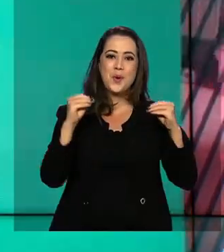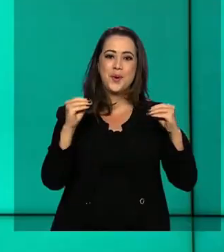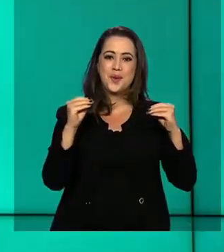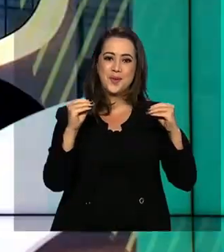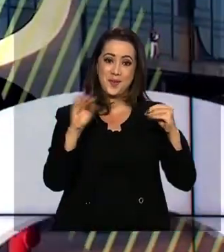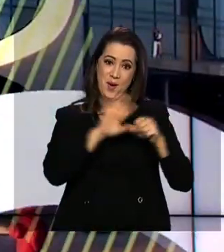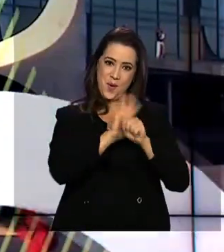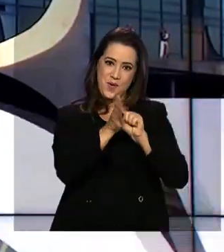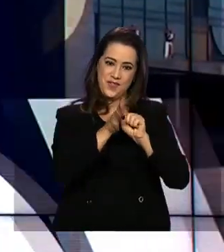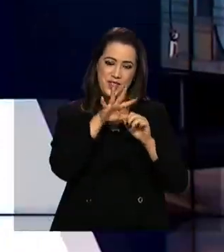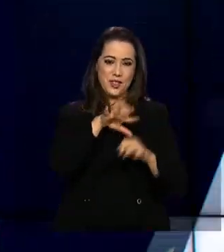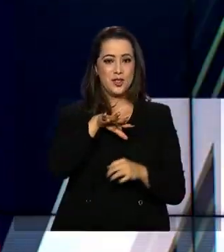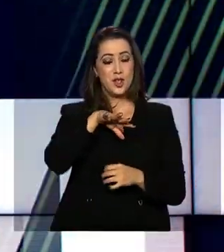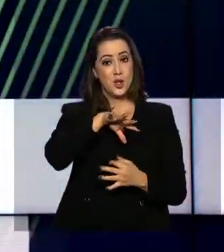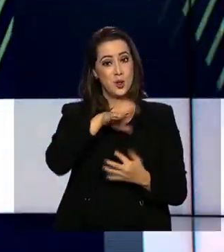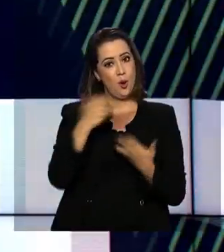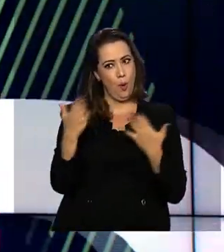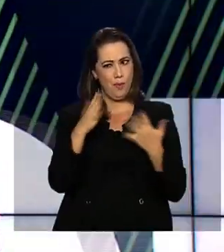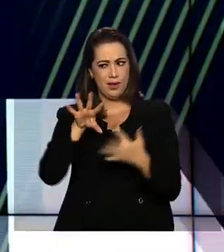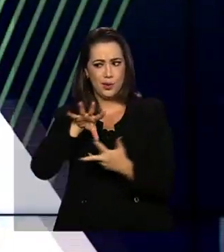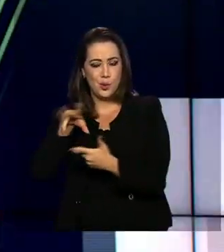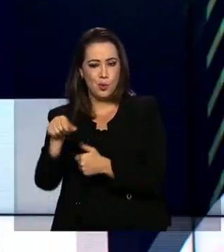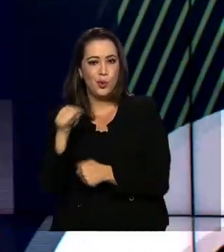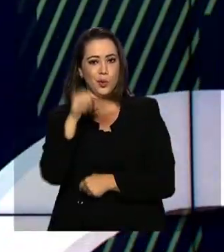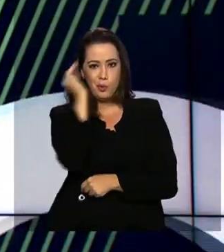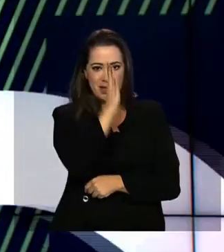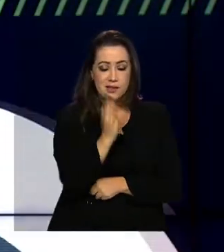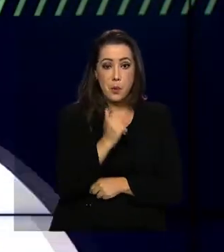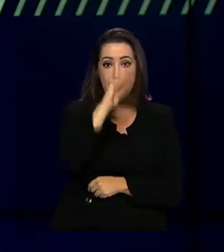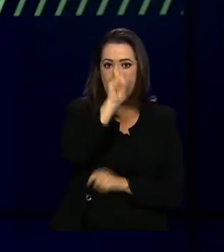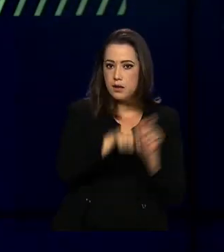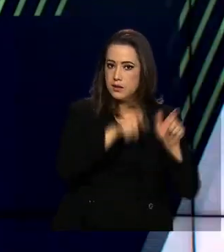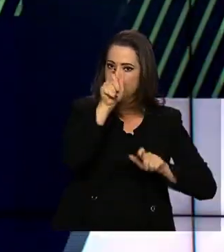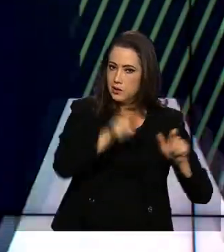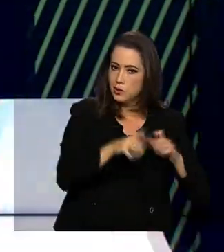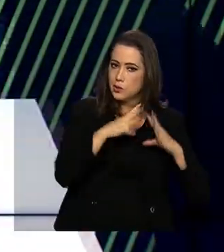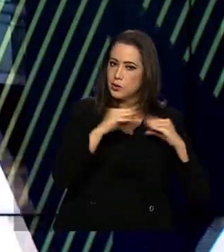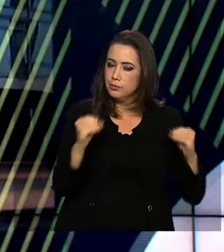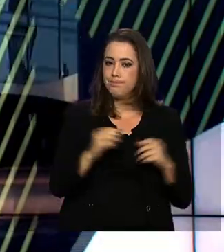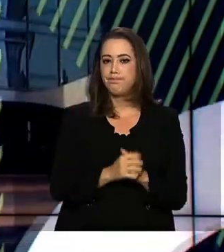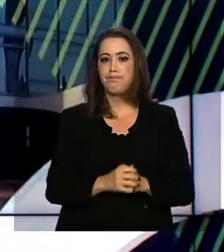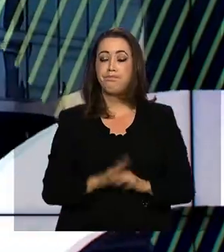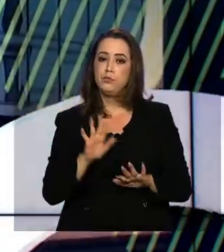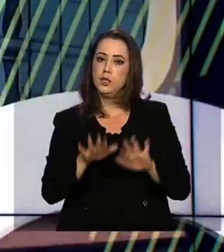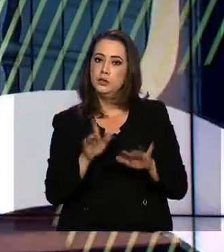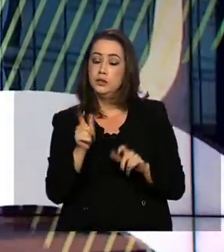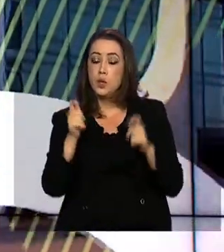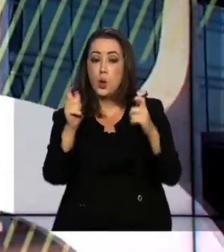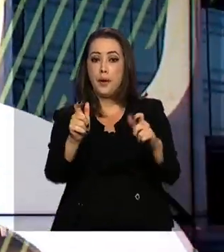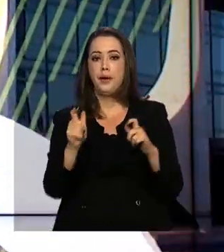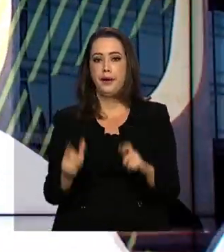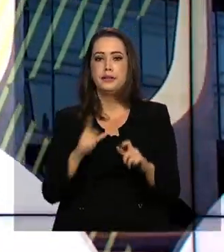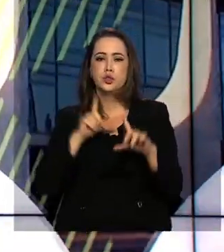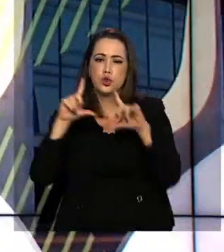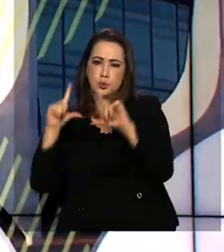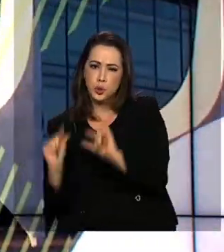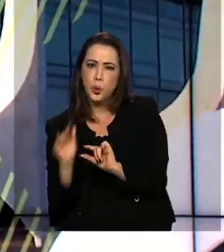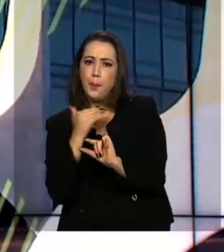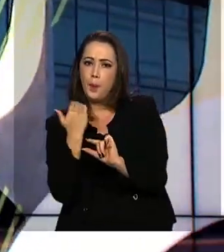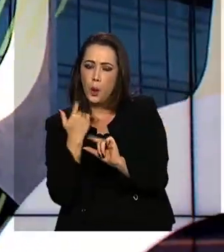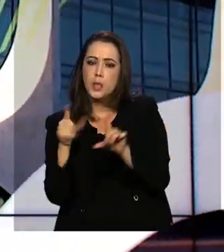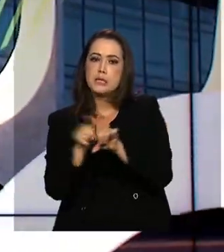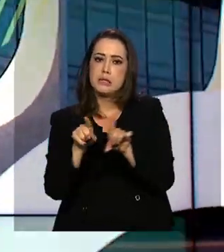-19 no mundo. Em algumas regiões, o número de casos e de óbitos apresentou queda na última semana.